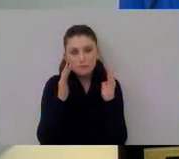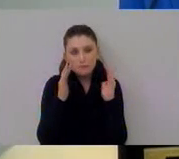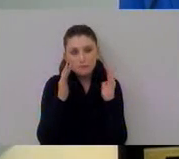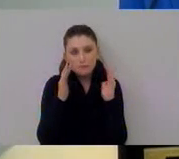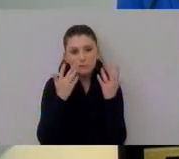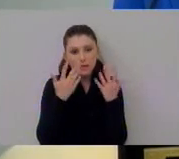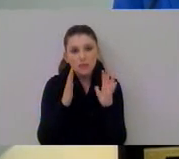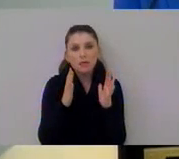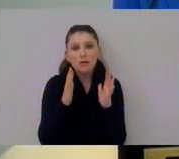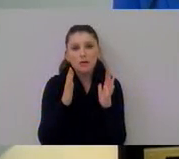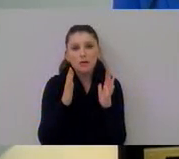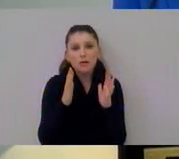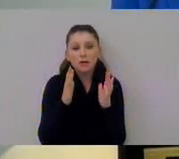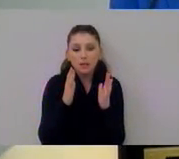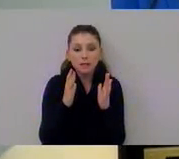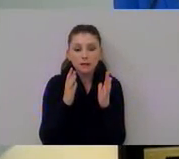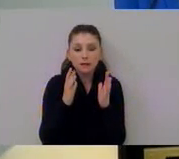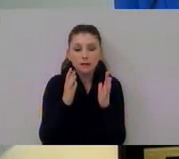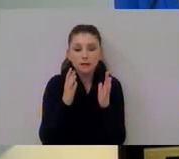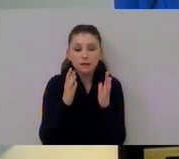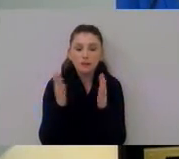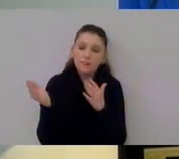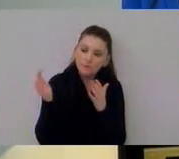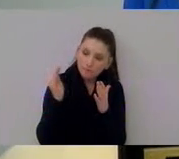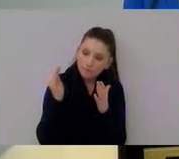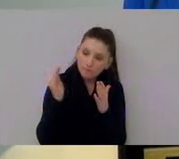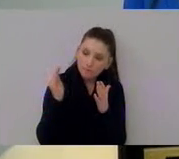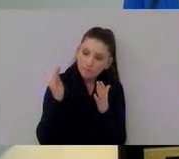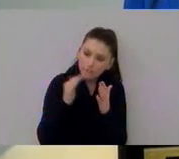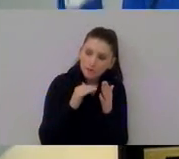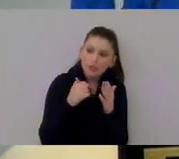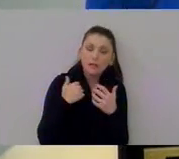essa casa com esse sentimento.